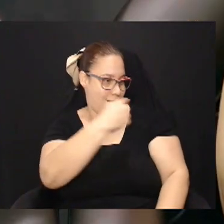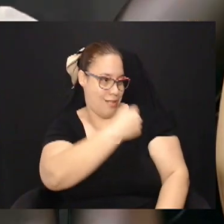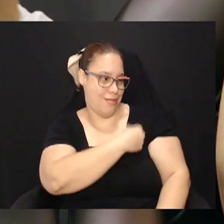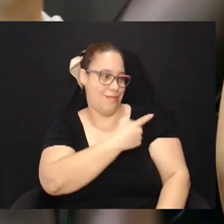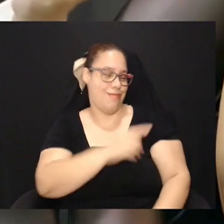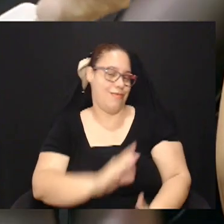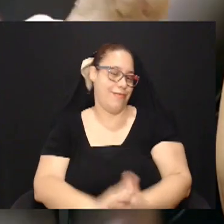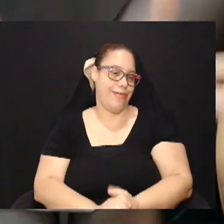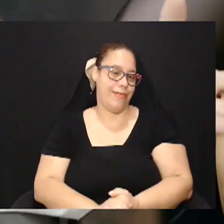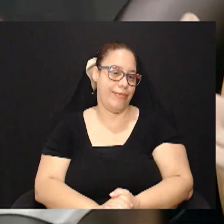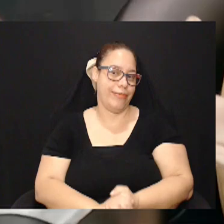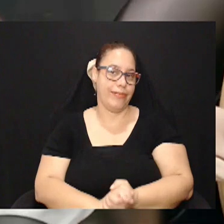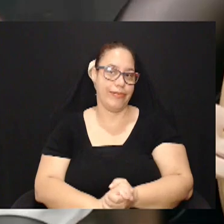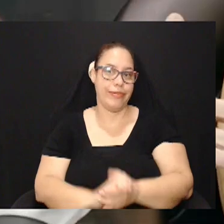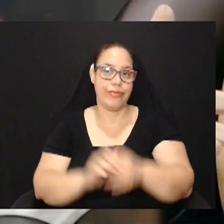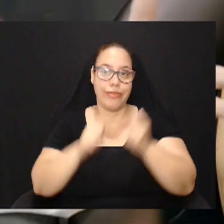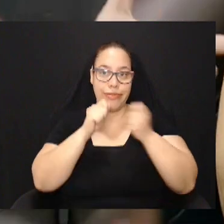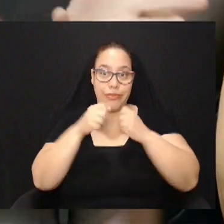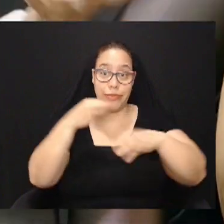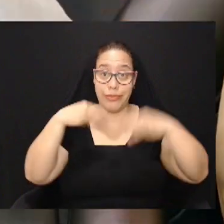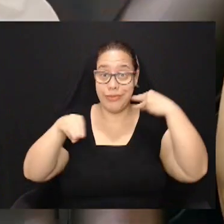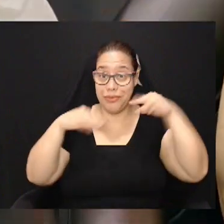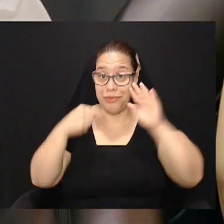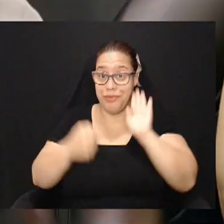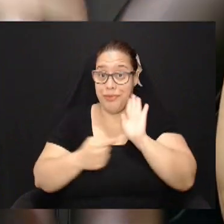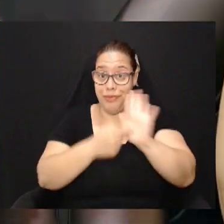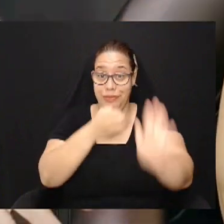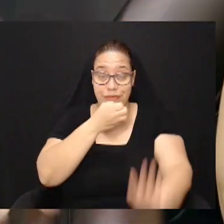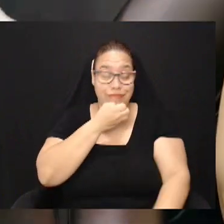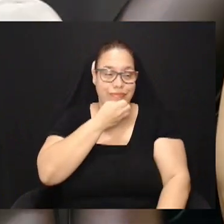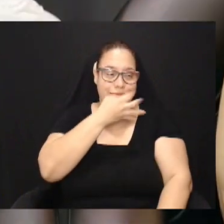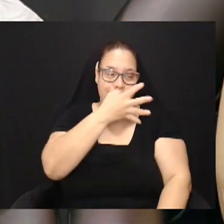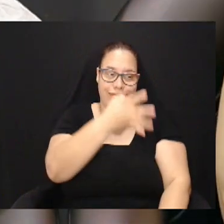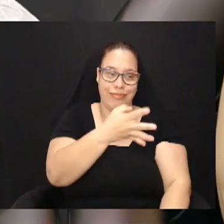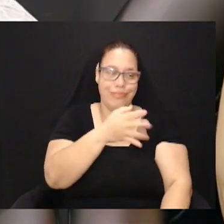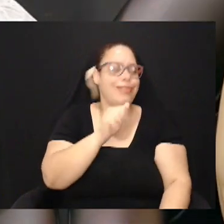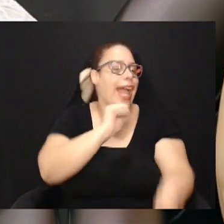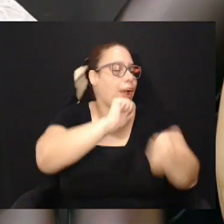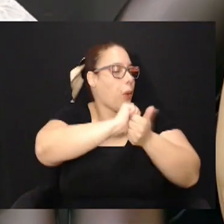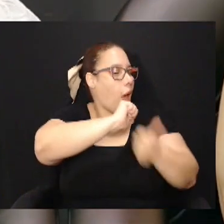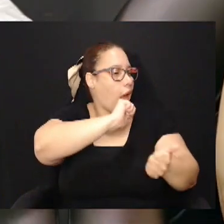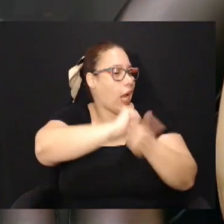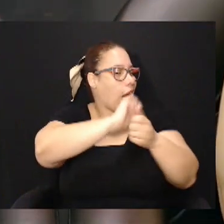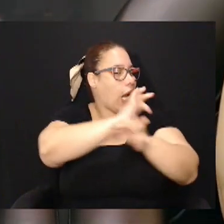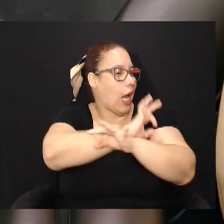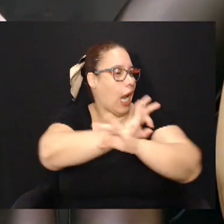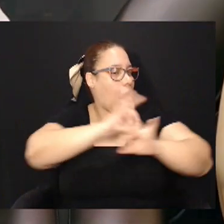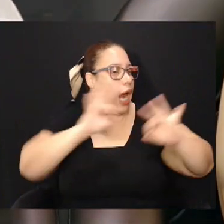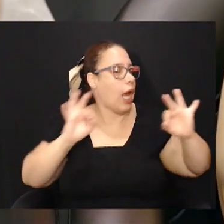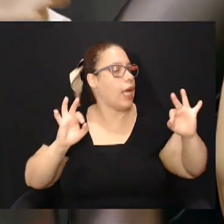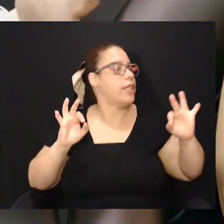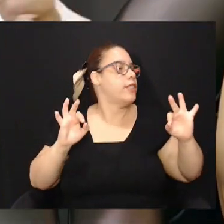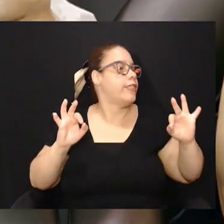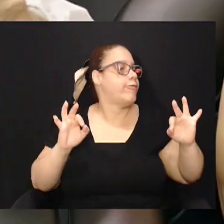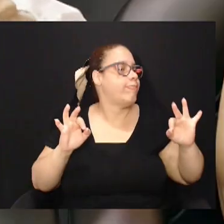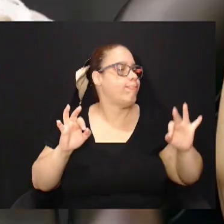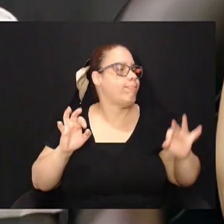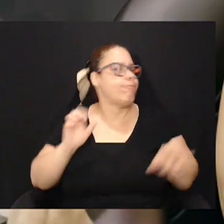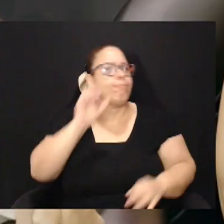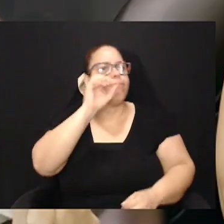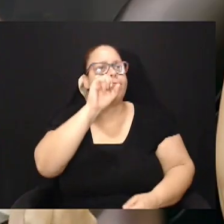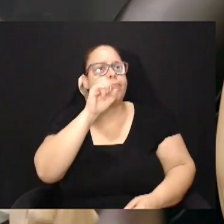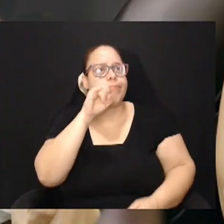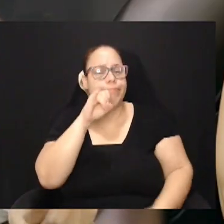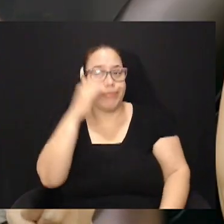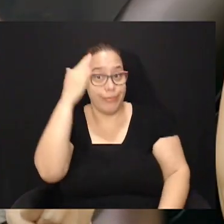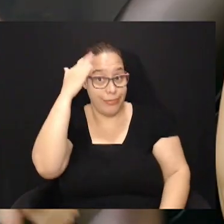apresentar uma música boa, exato, de qualidade, né? Será que o pessoal sabe hoje o que é